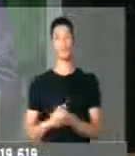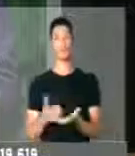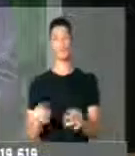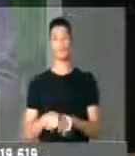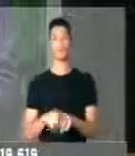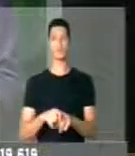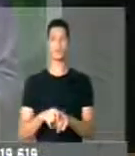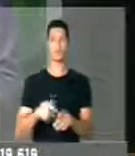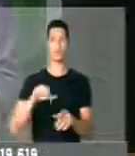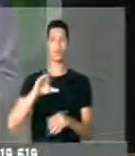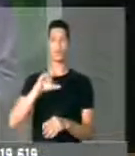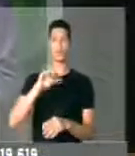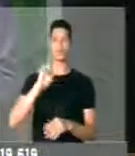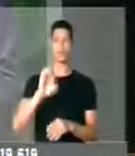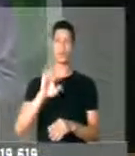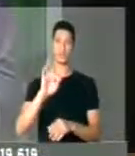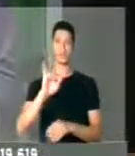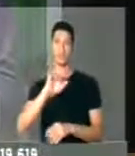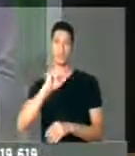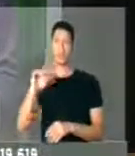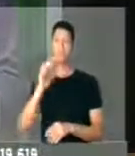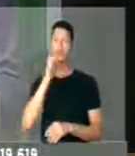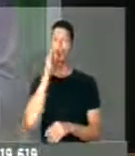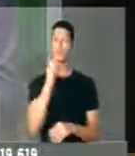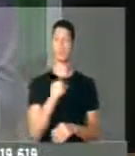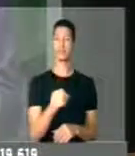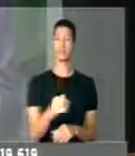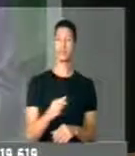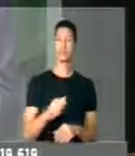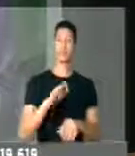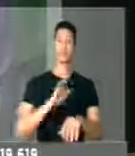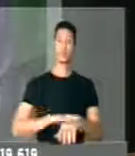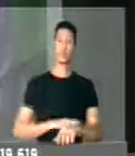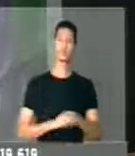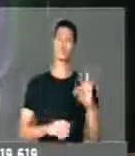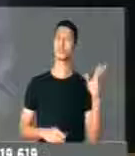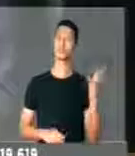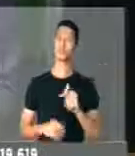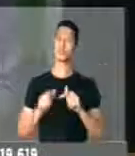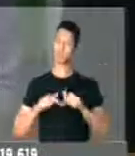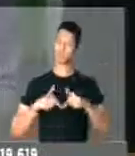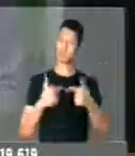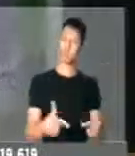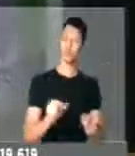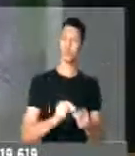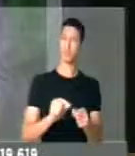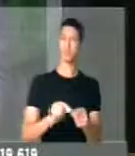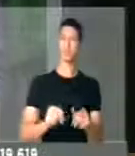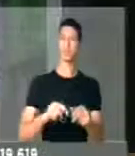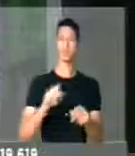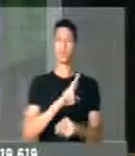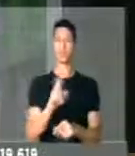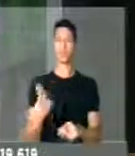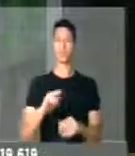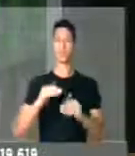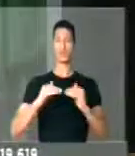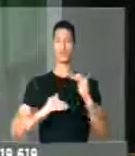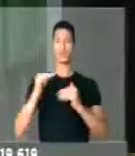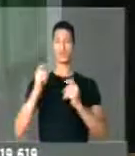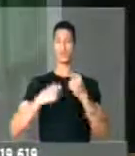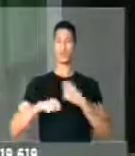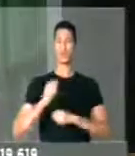e uma grave crise fiscal. E ele diz: nesses tempos em que todos os esforços são feitos em nome da